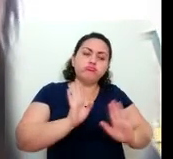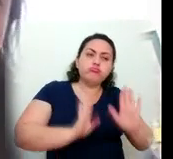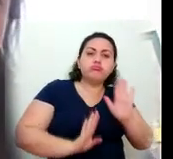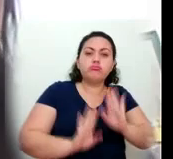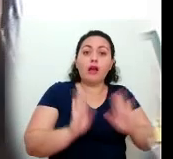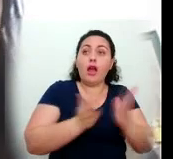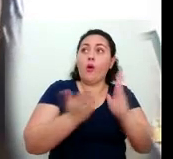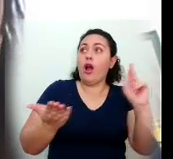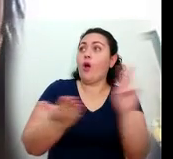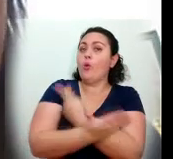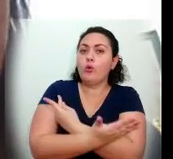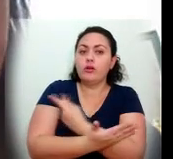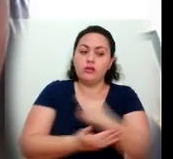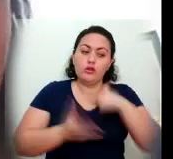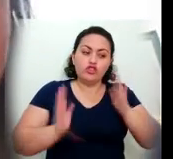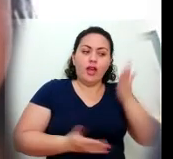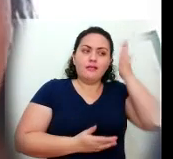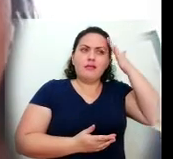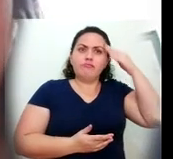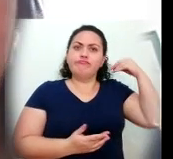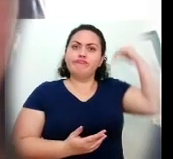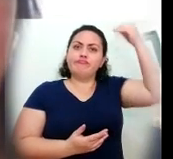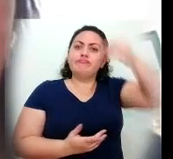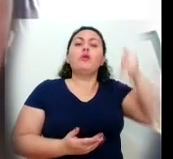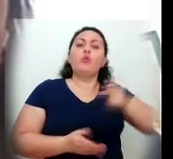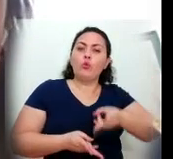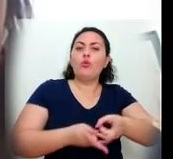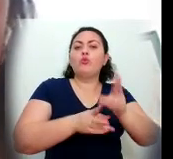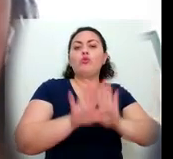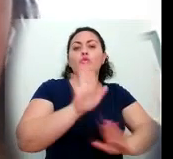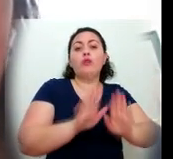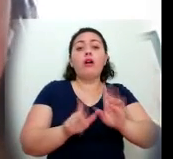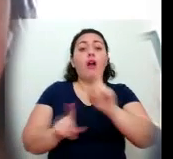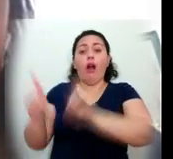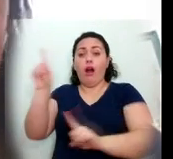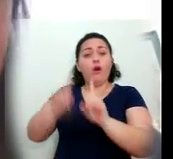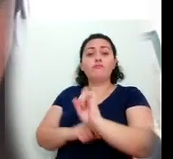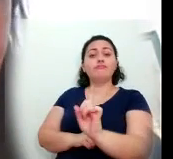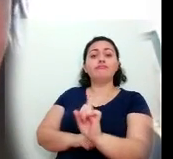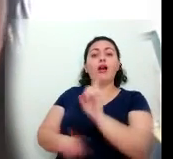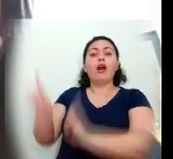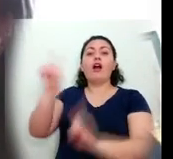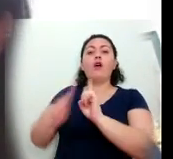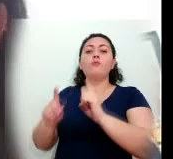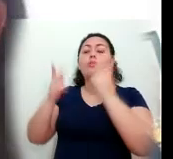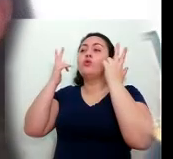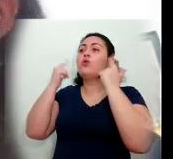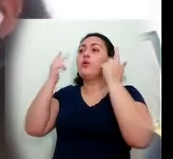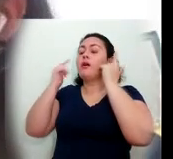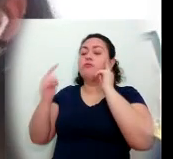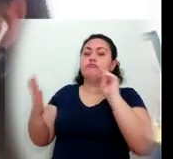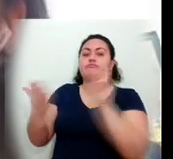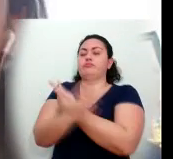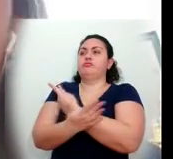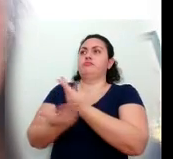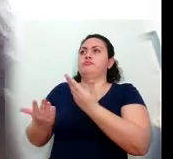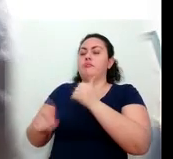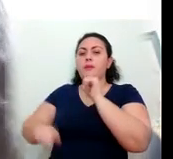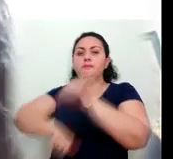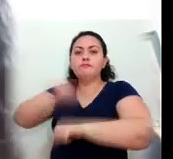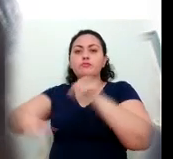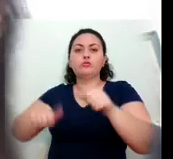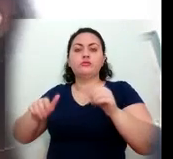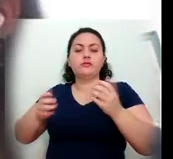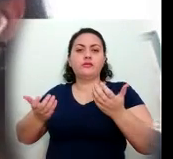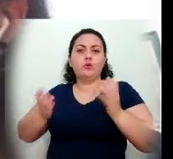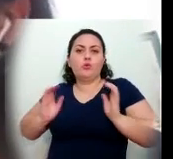esse momento, estão um pouco mais preparadas, né? E outras pessoas foram pegas mais de surpresa e agora se deparam, né, com toda uma mudança de